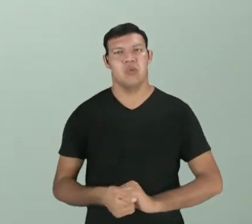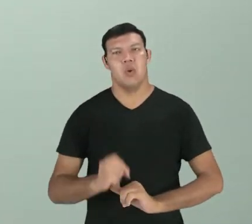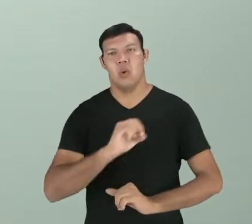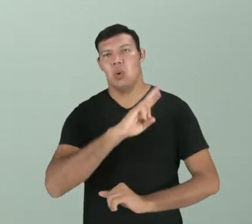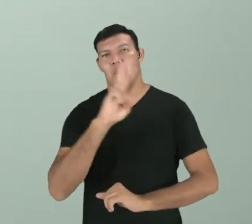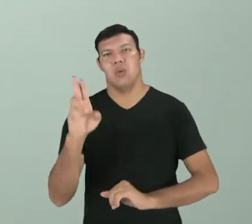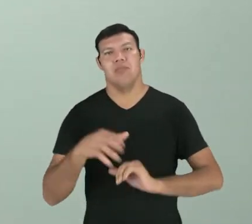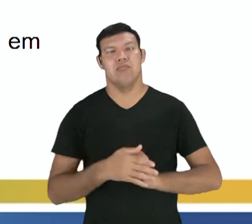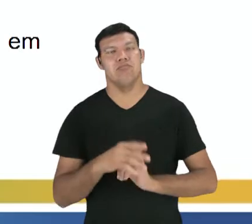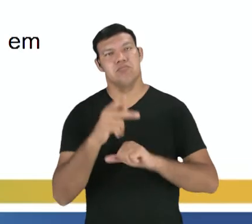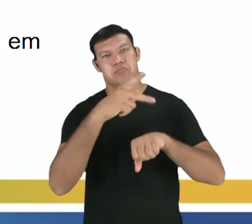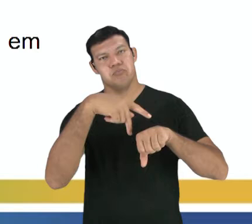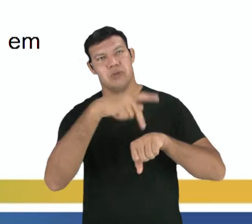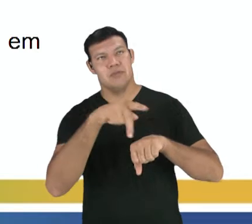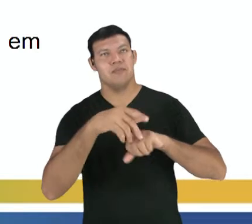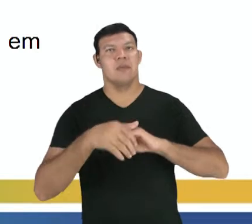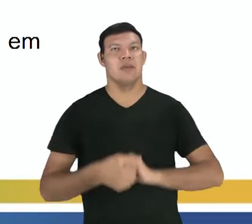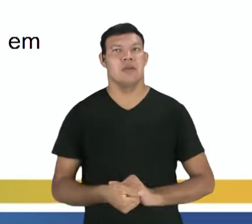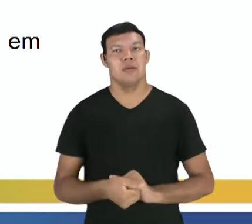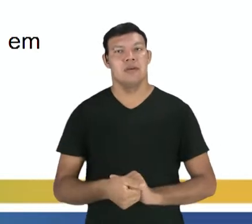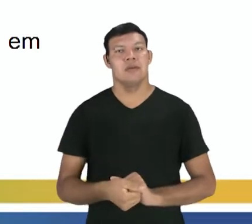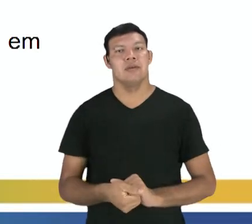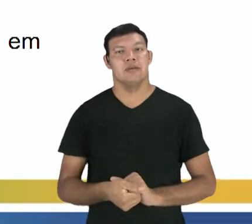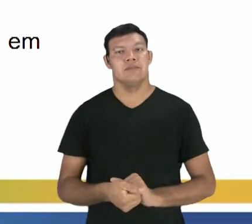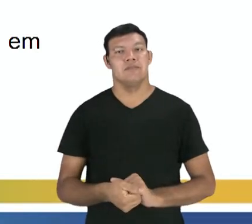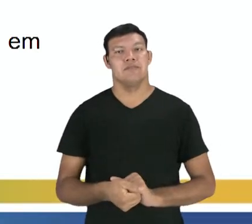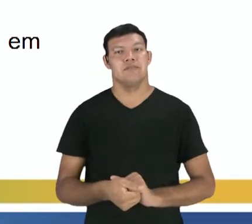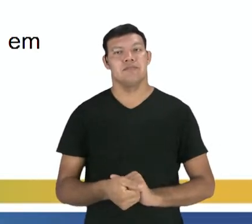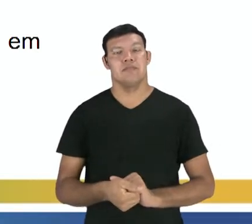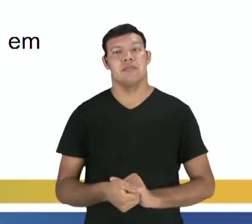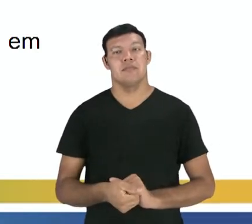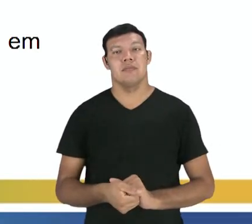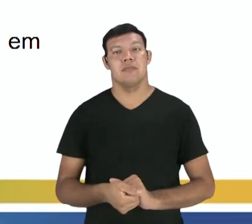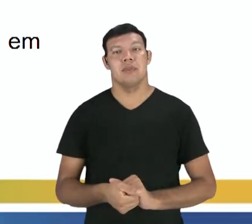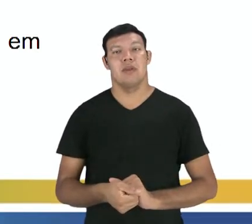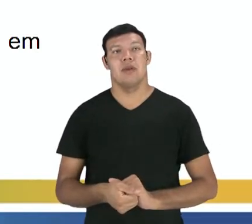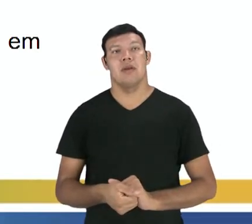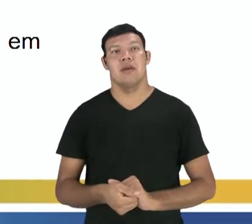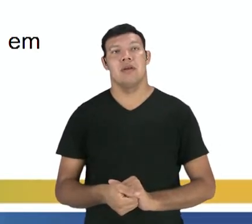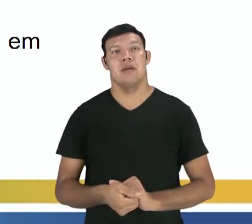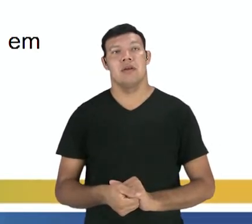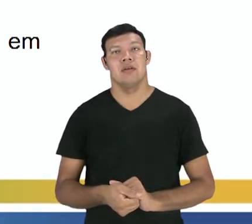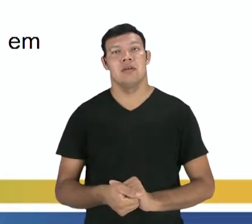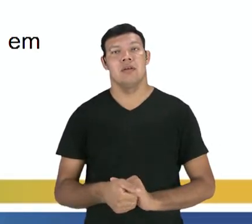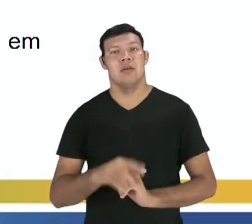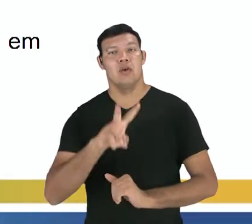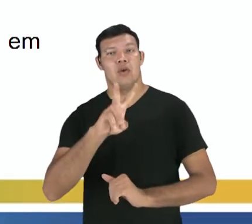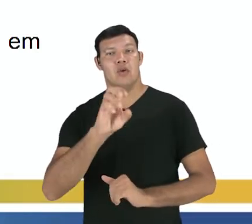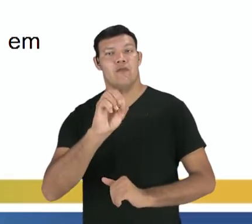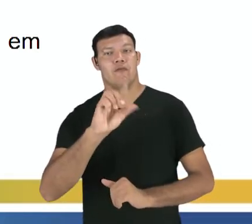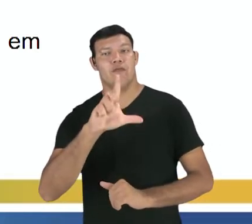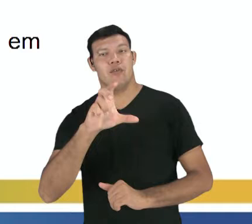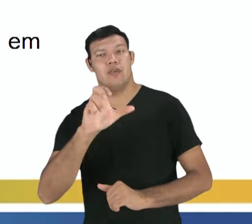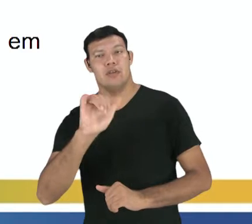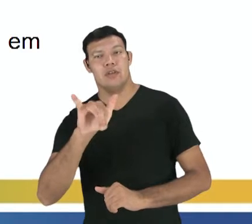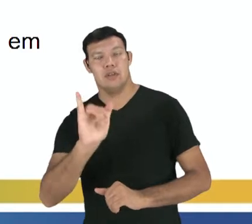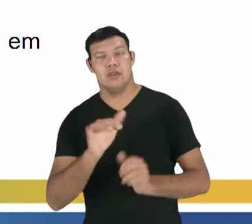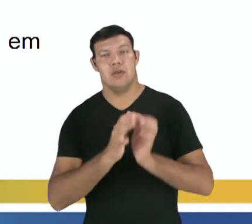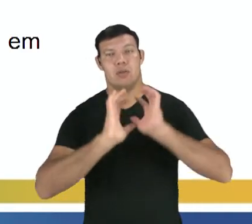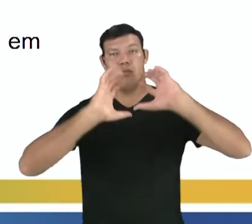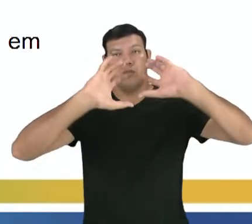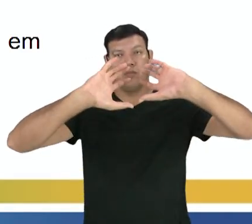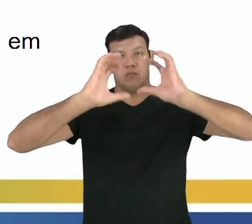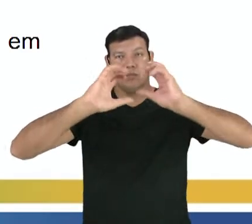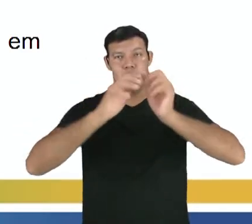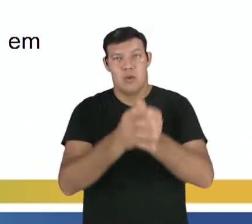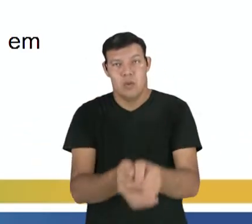para o nosso país. Começando com o vôlei, em inglês, volleyball, tá? Para quem não